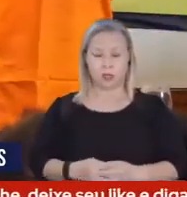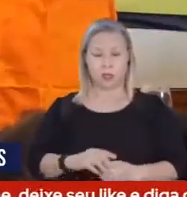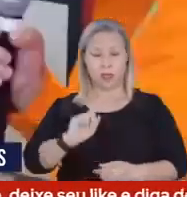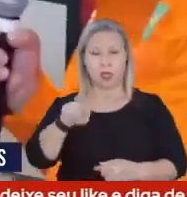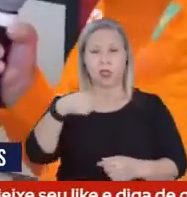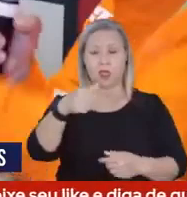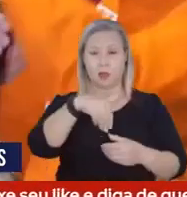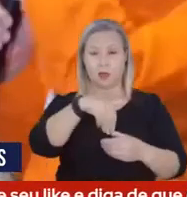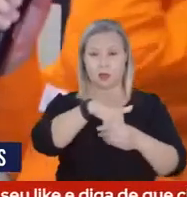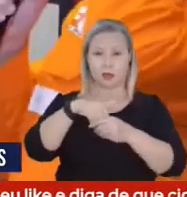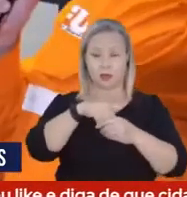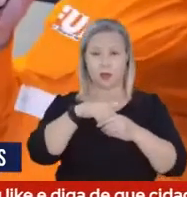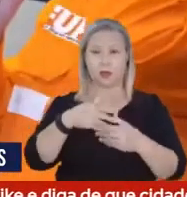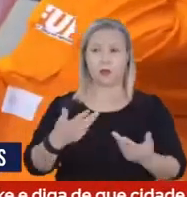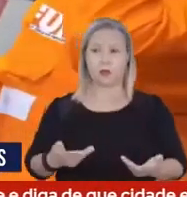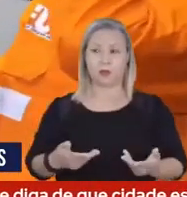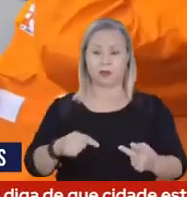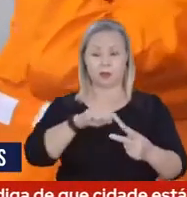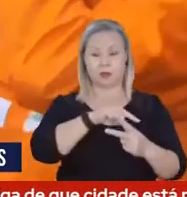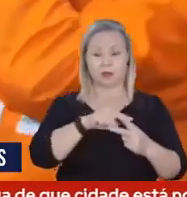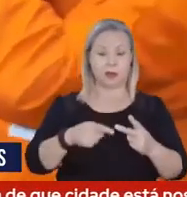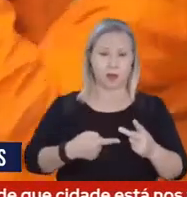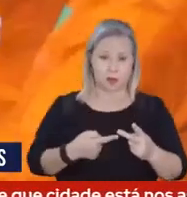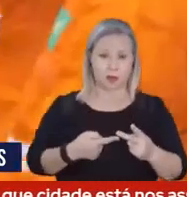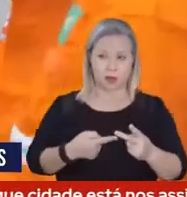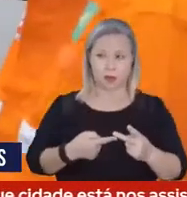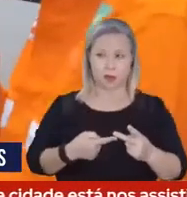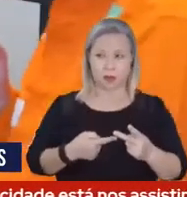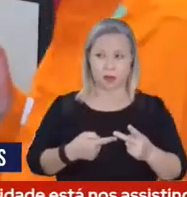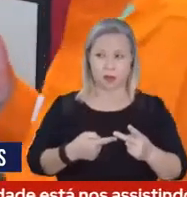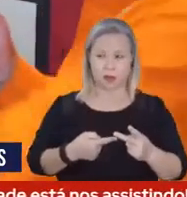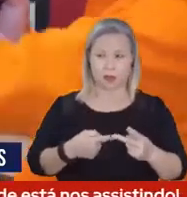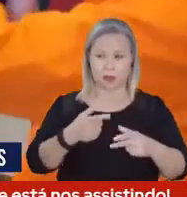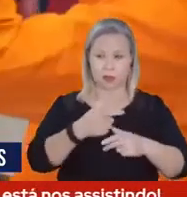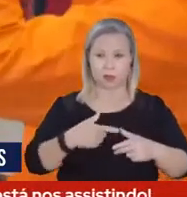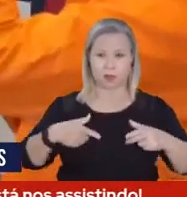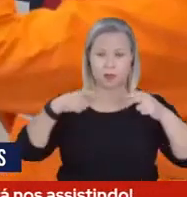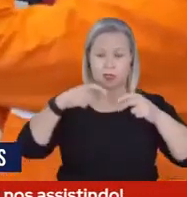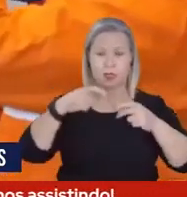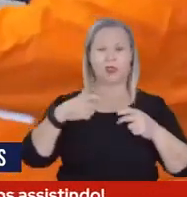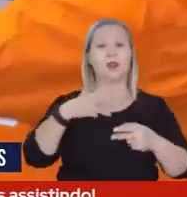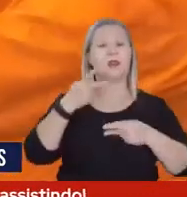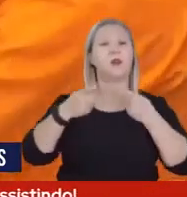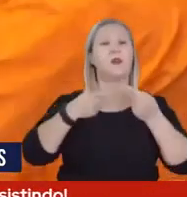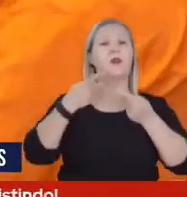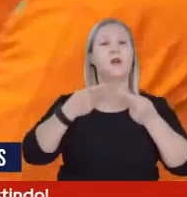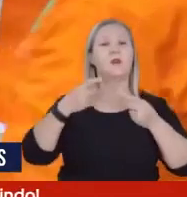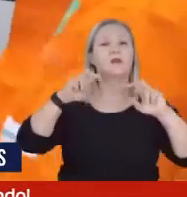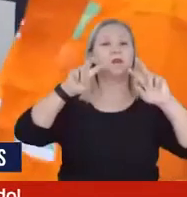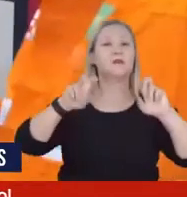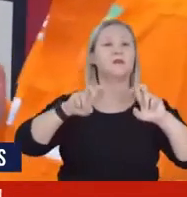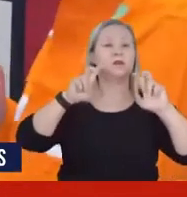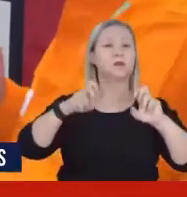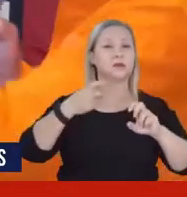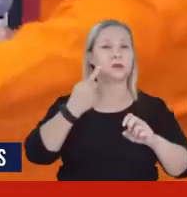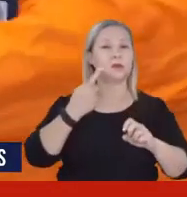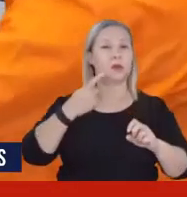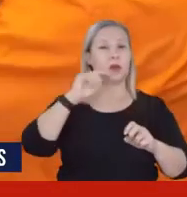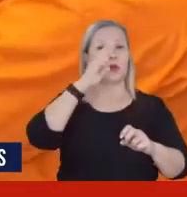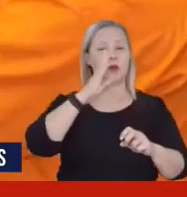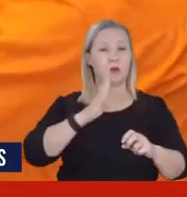com dois pratos. Um estava um Brasil soberano e o outro está um Brasil colonizado.